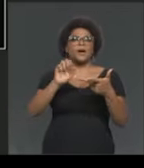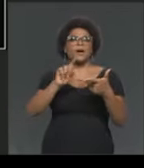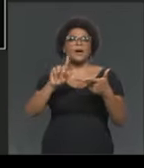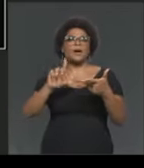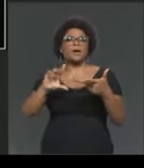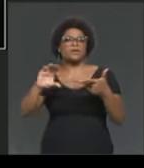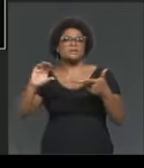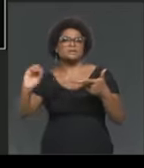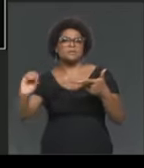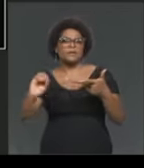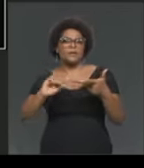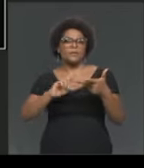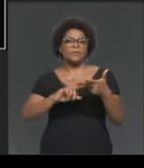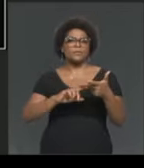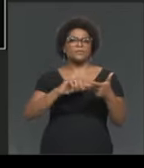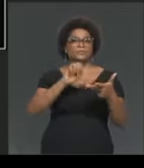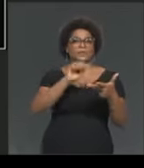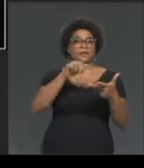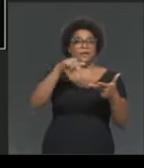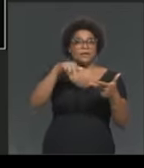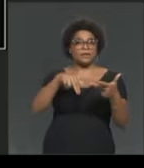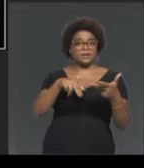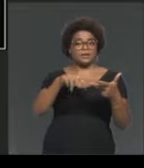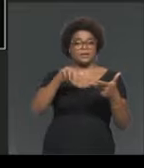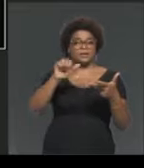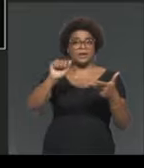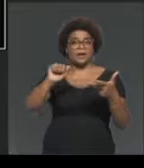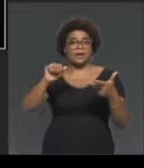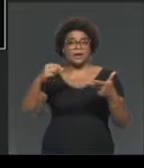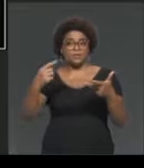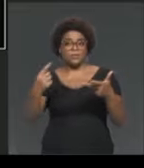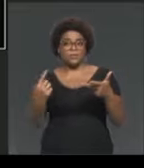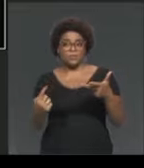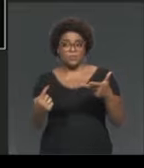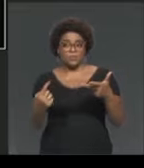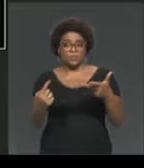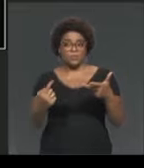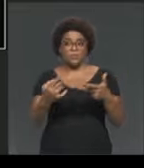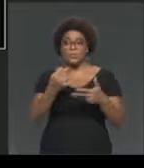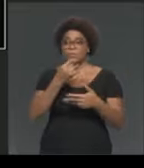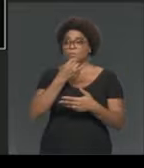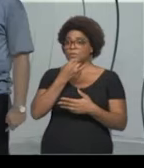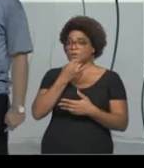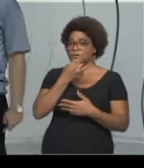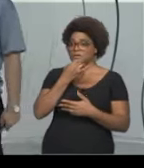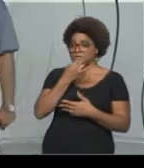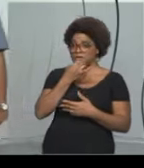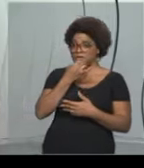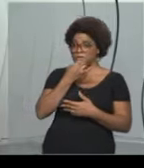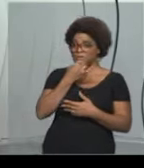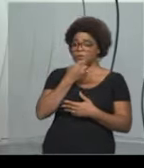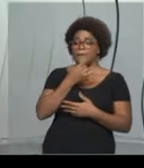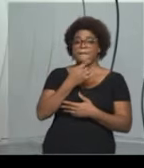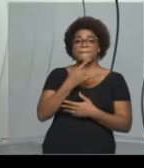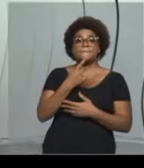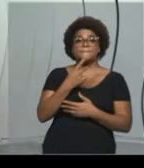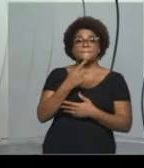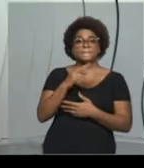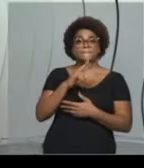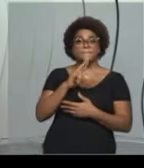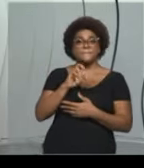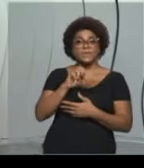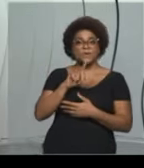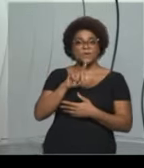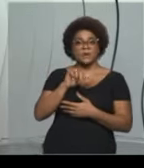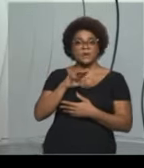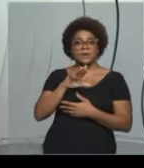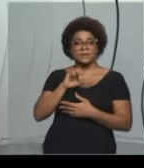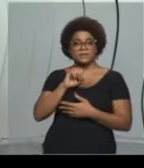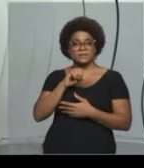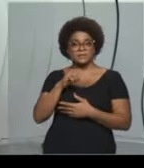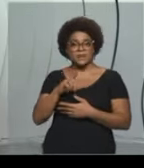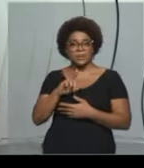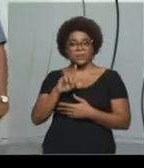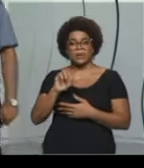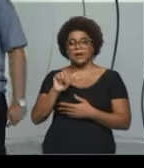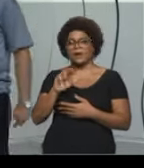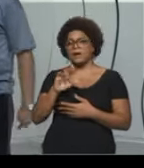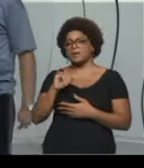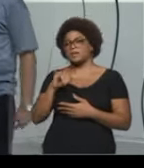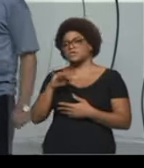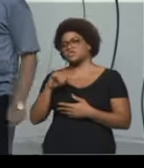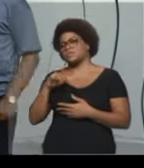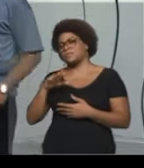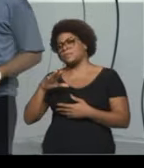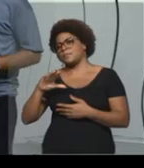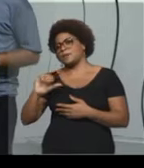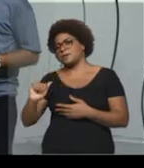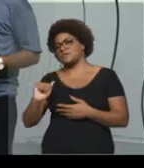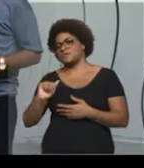A1. Então, por exemplo, você vai observar, por favor, que na progressão aritmética a razão é chamada pela letra R. E vamos, é